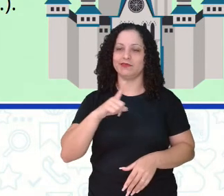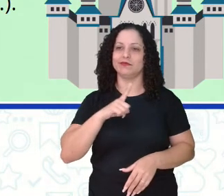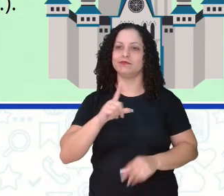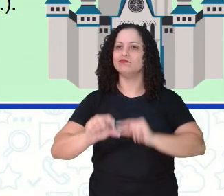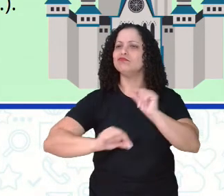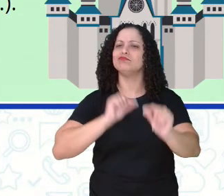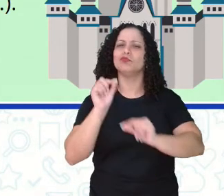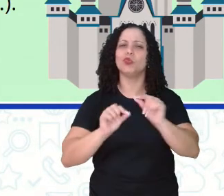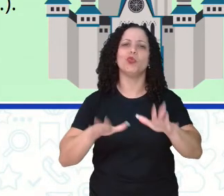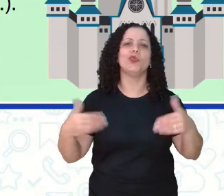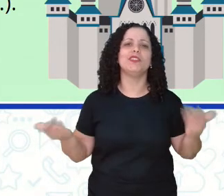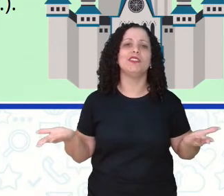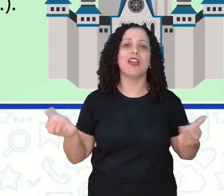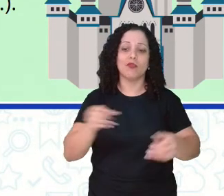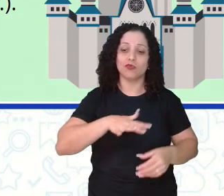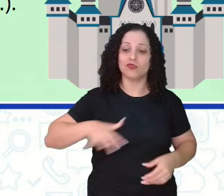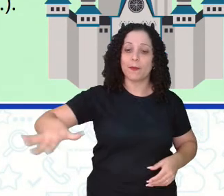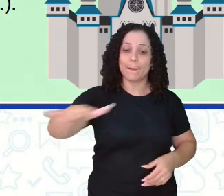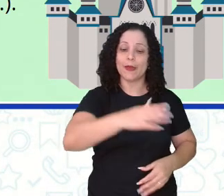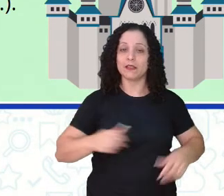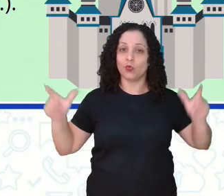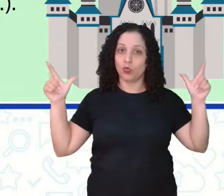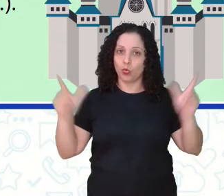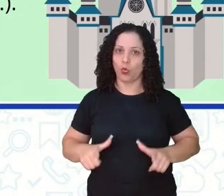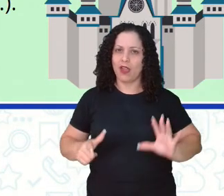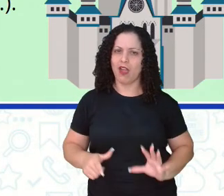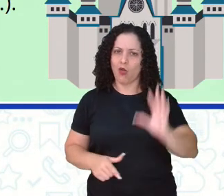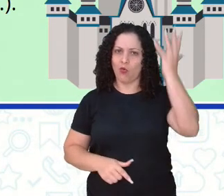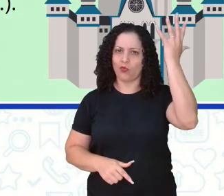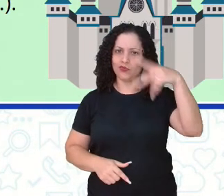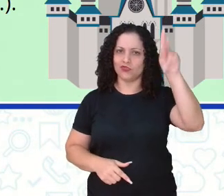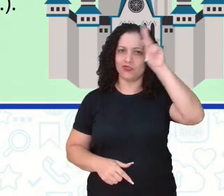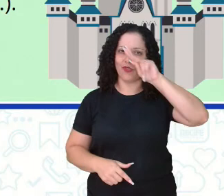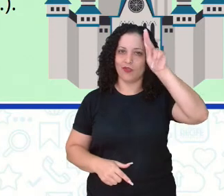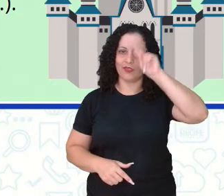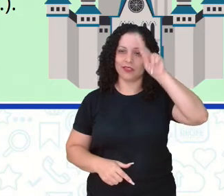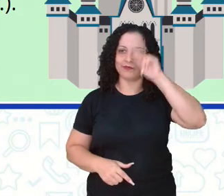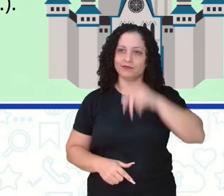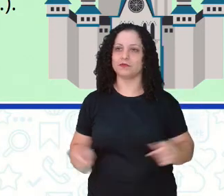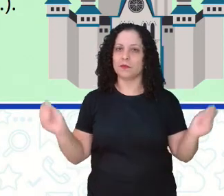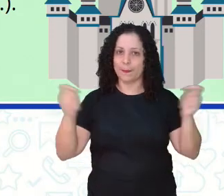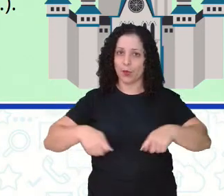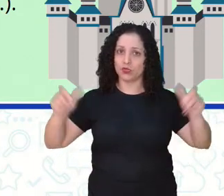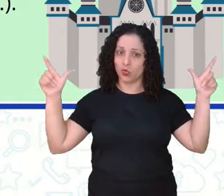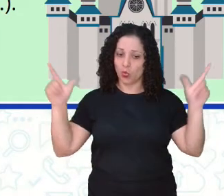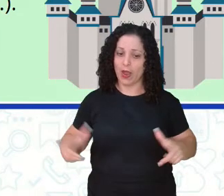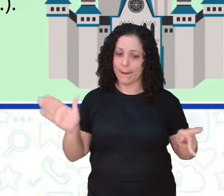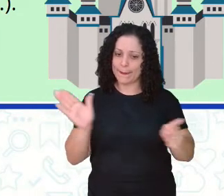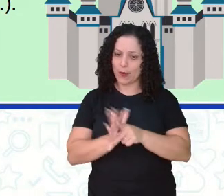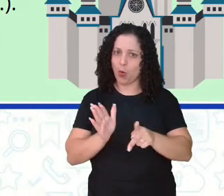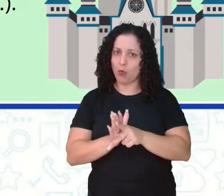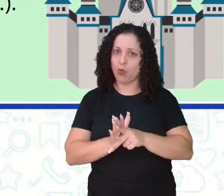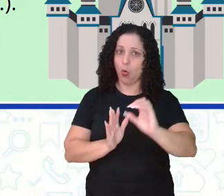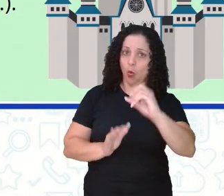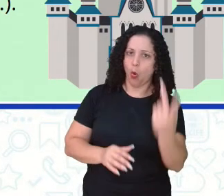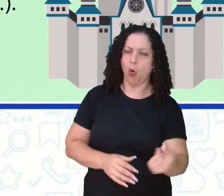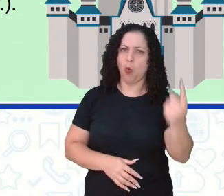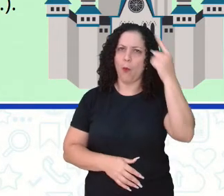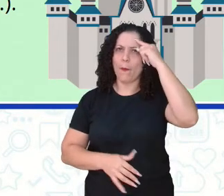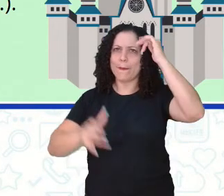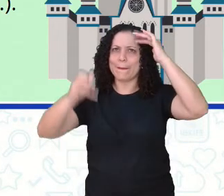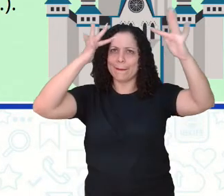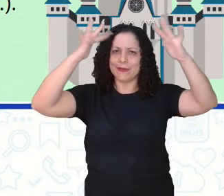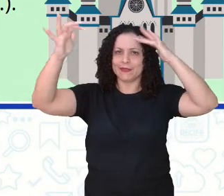é isso, professor? O espaço da narrativa é o local onde ela se desenvolve e ele pode ser físico ou mesmo psicológico. No